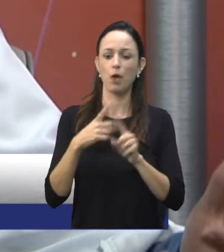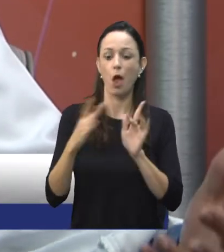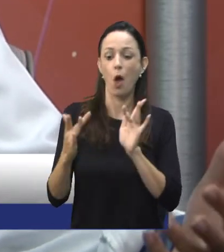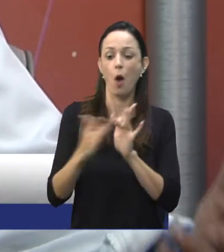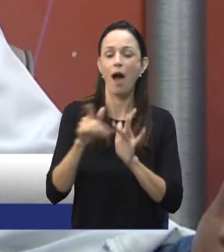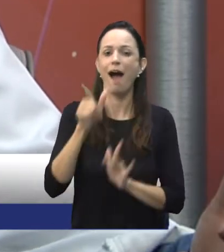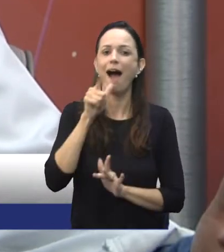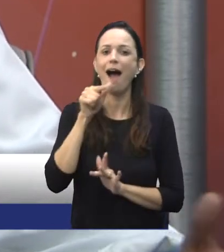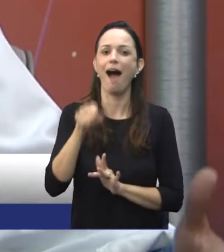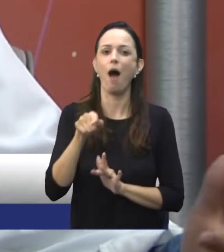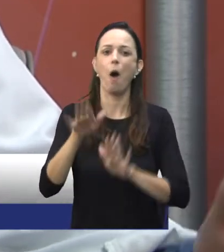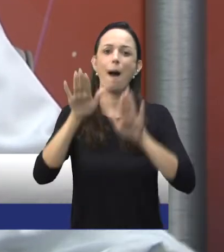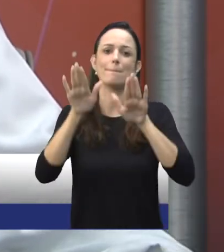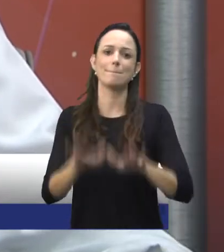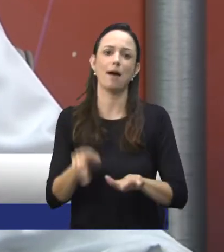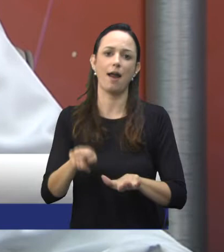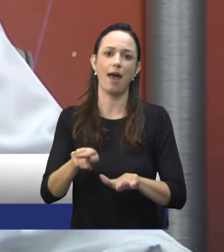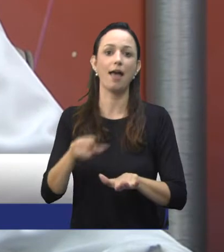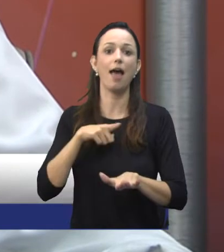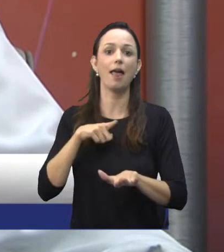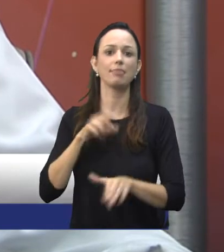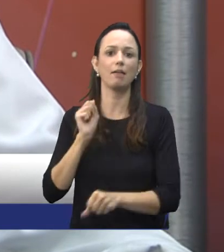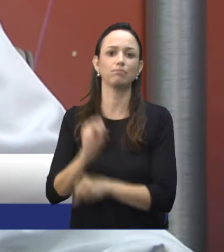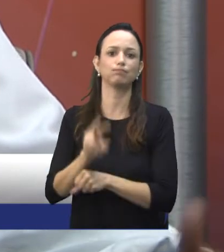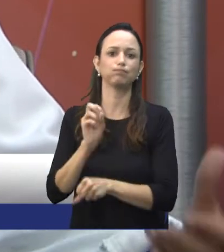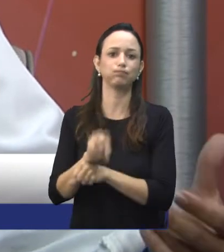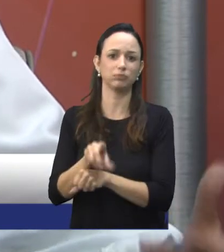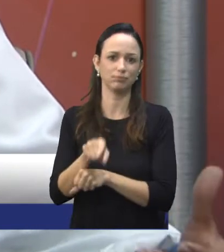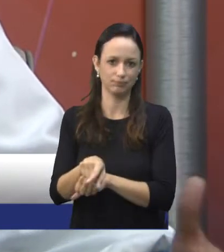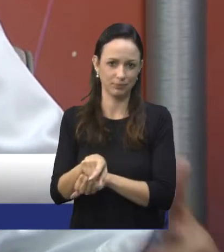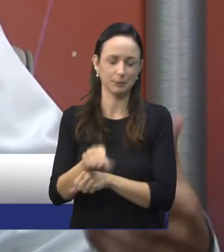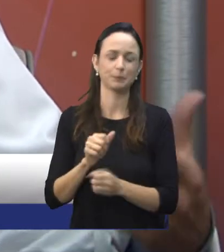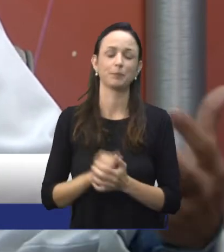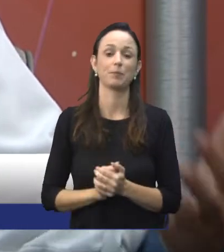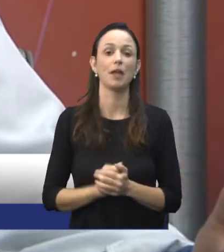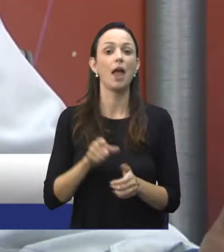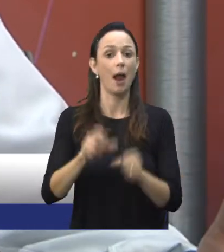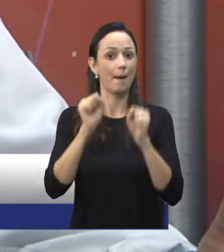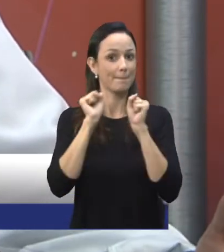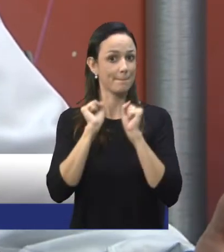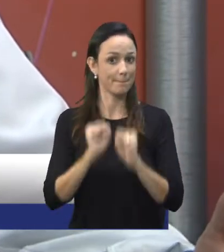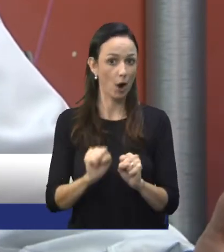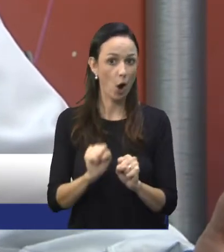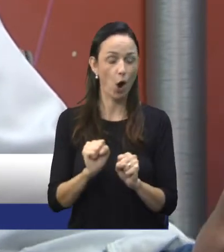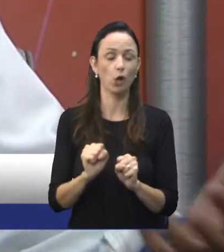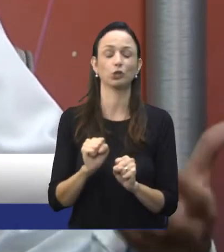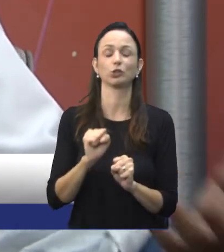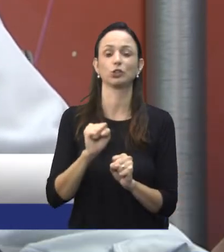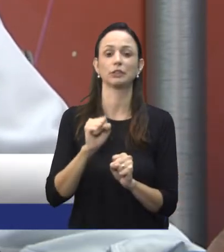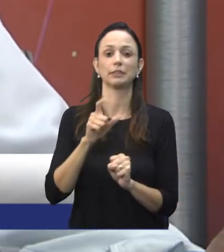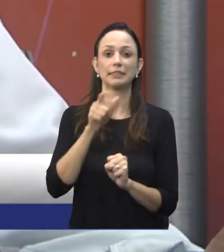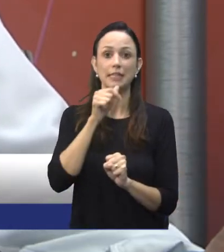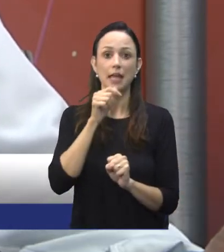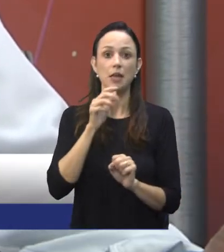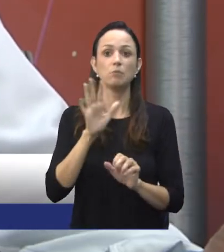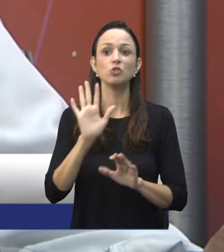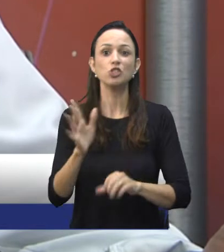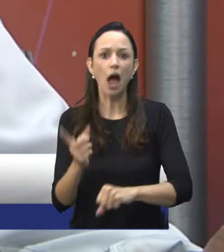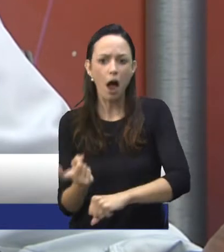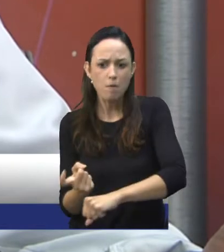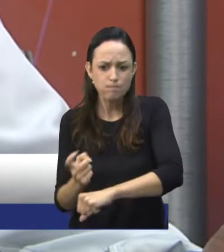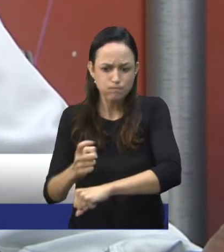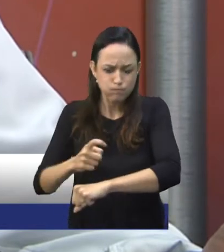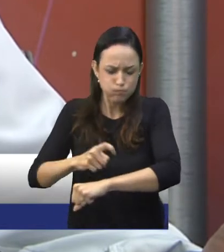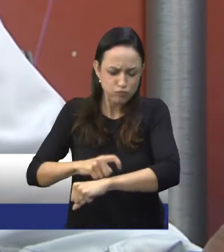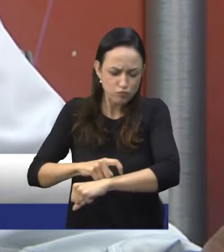frequente com essa água parada e contaminada. E ela pode apresentar, caso ela tenha a penetração